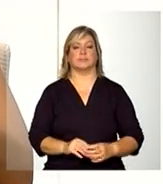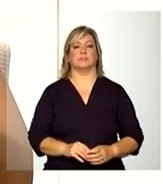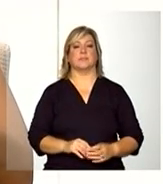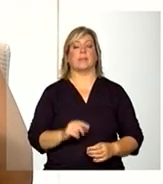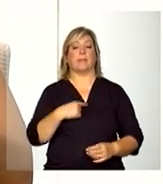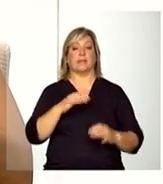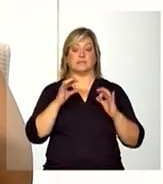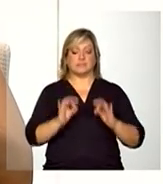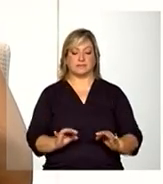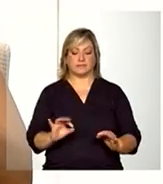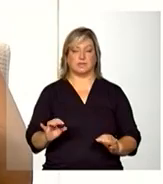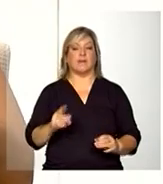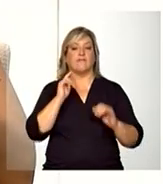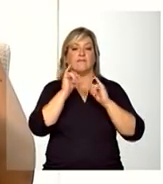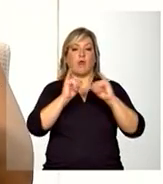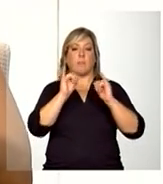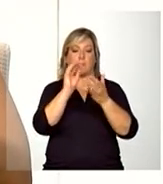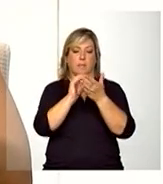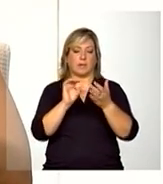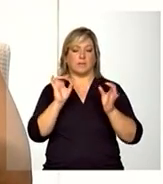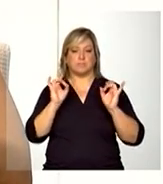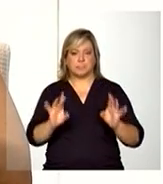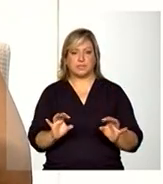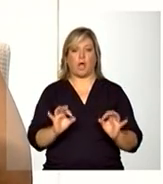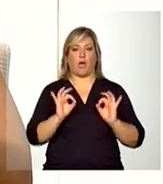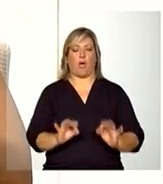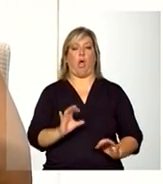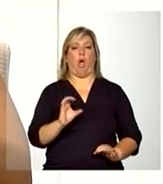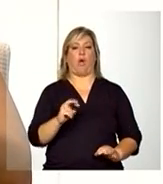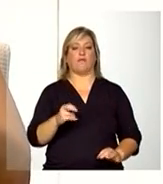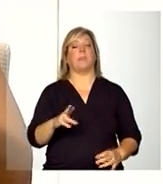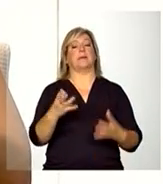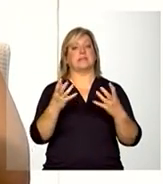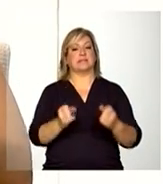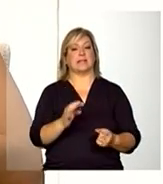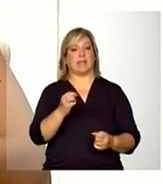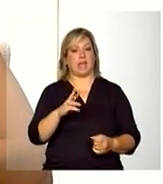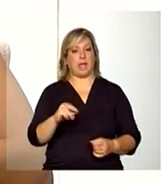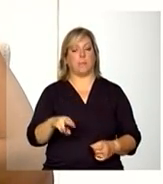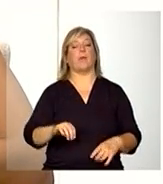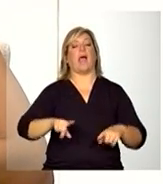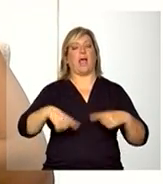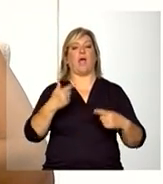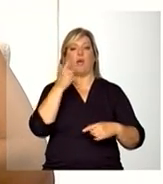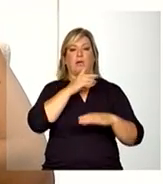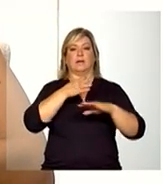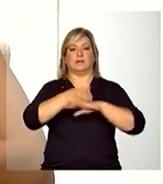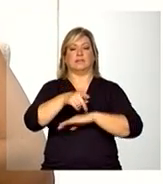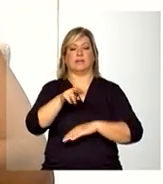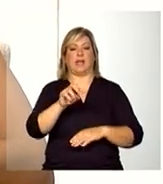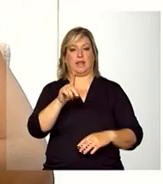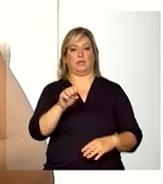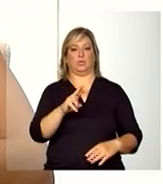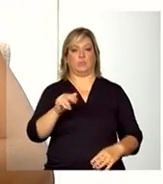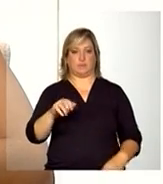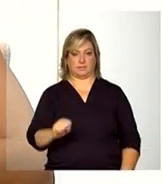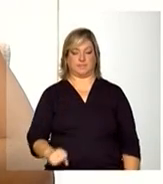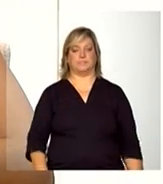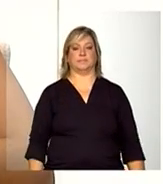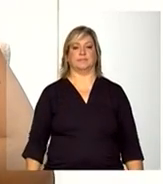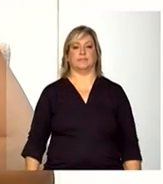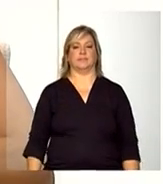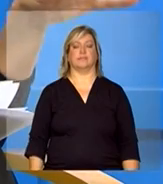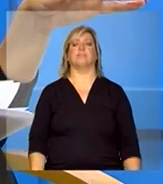confirmar os seus dados pessoais aceitar o termo de responsabilidade E aí já vai ter acesso aos sistemas da rede suas